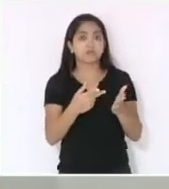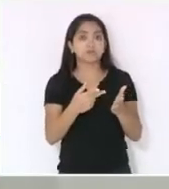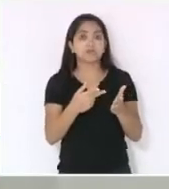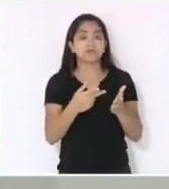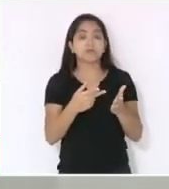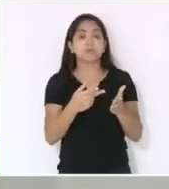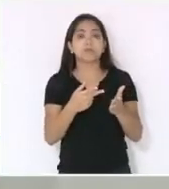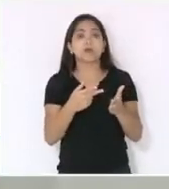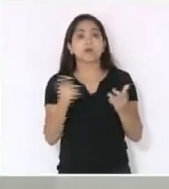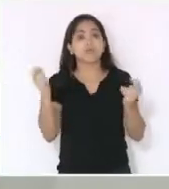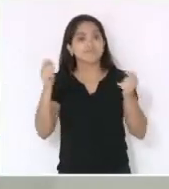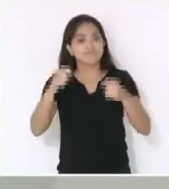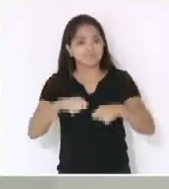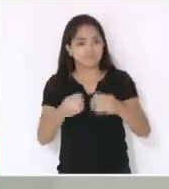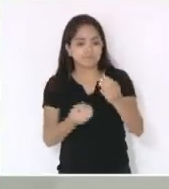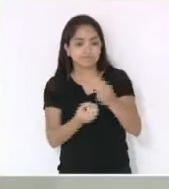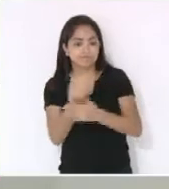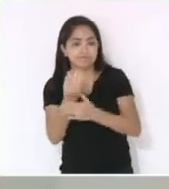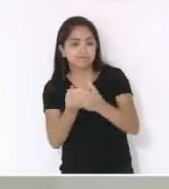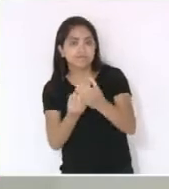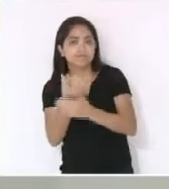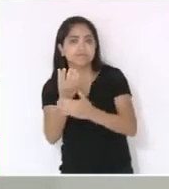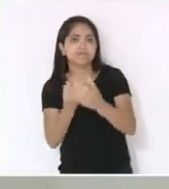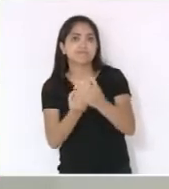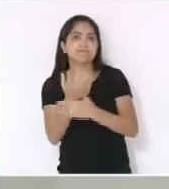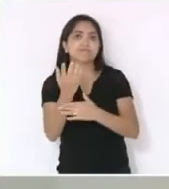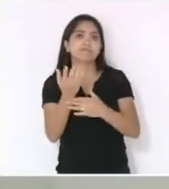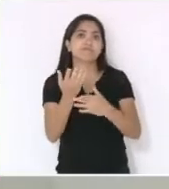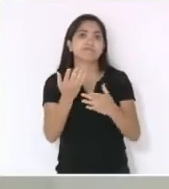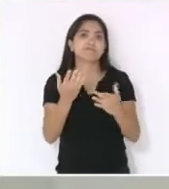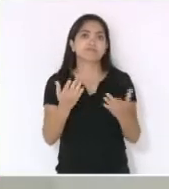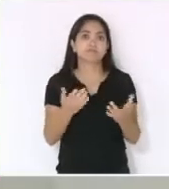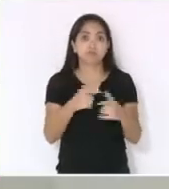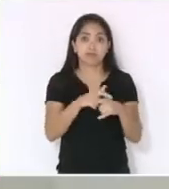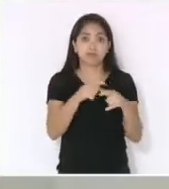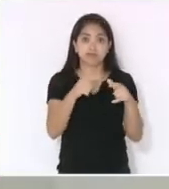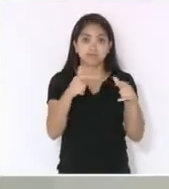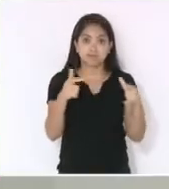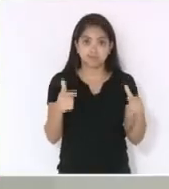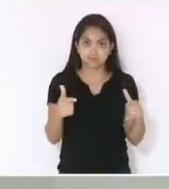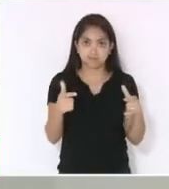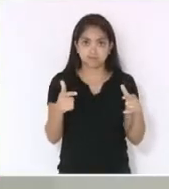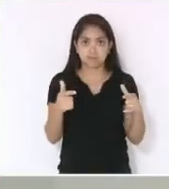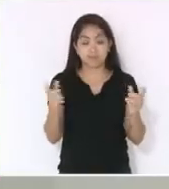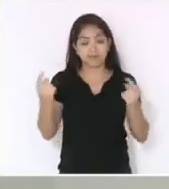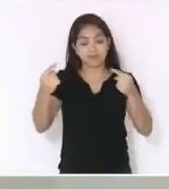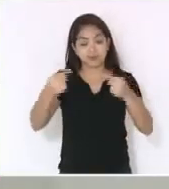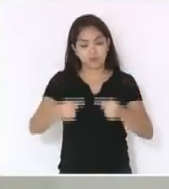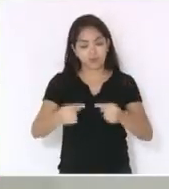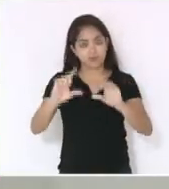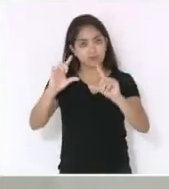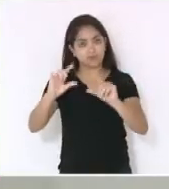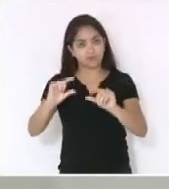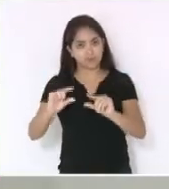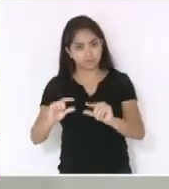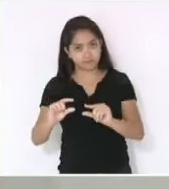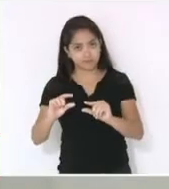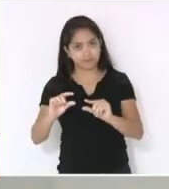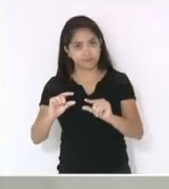tornamos a produção mais onerosa e automaticamente menos competitiva. Isso